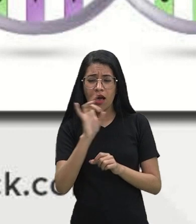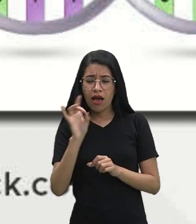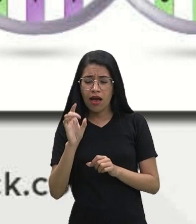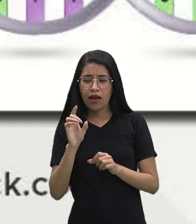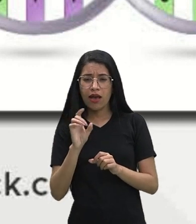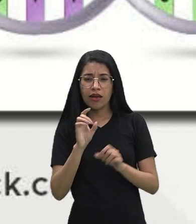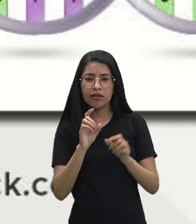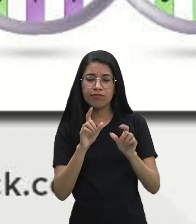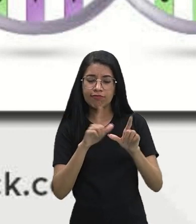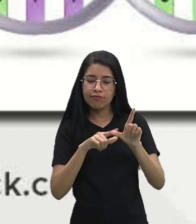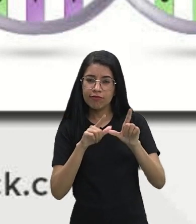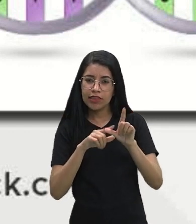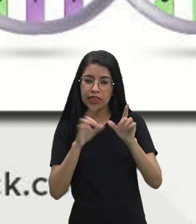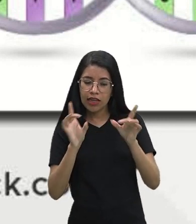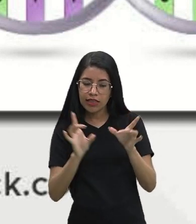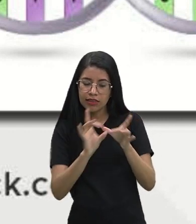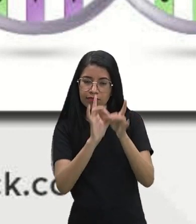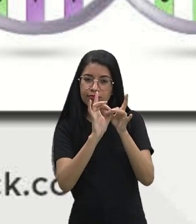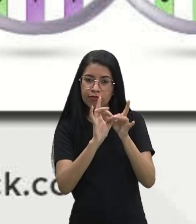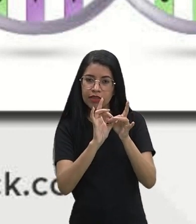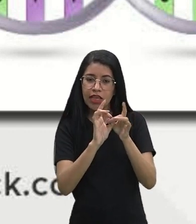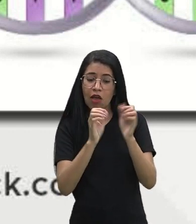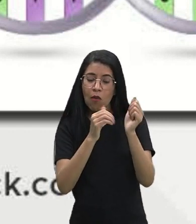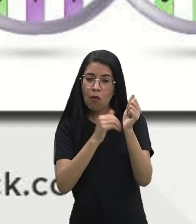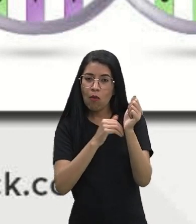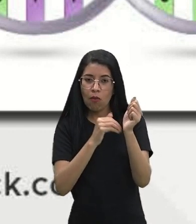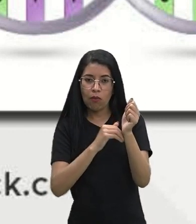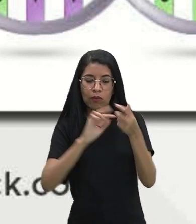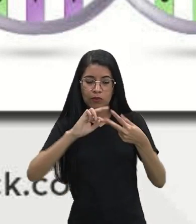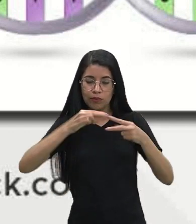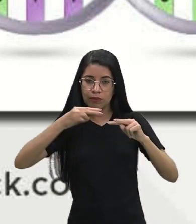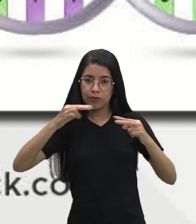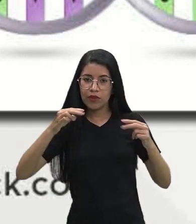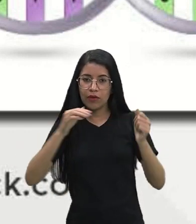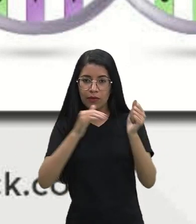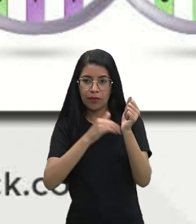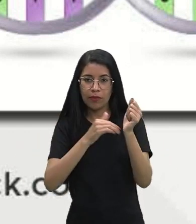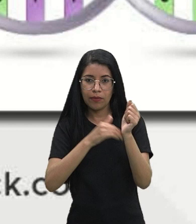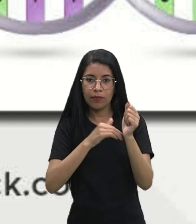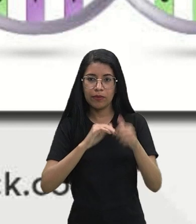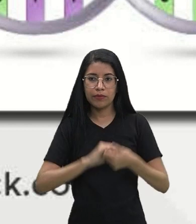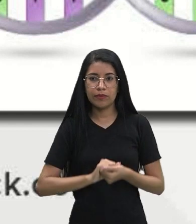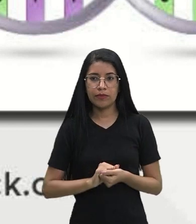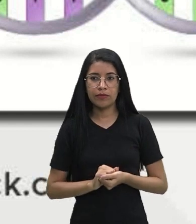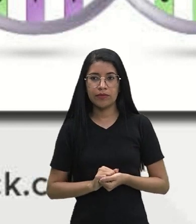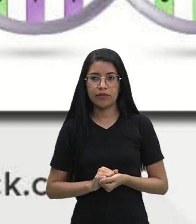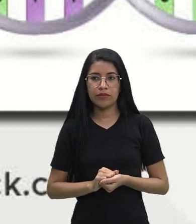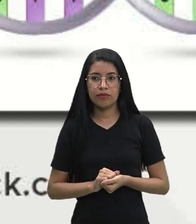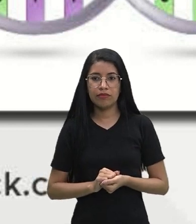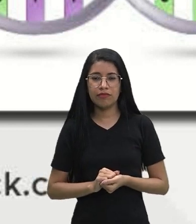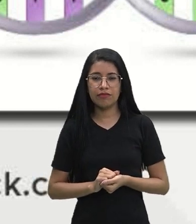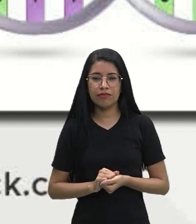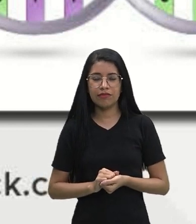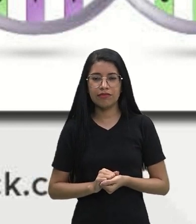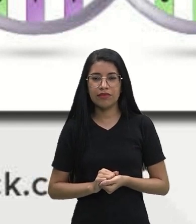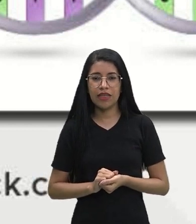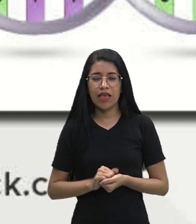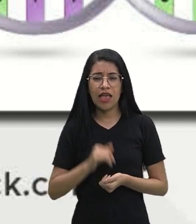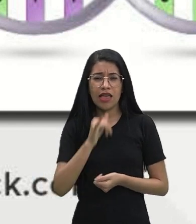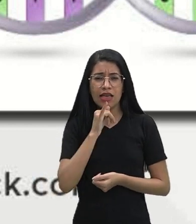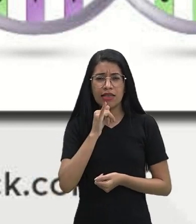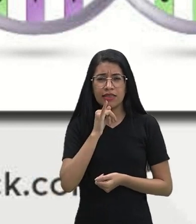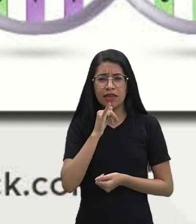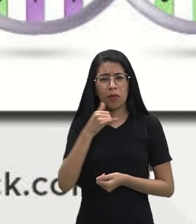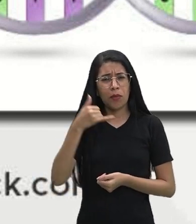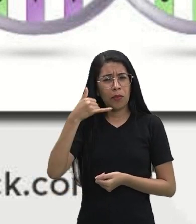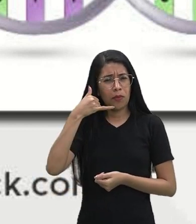na outra, porque é um código. O DNA é um código. Igual, por exemplo, o número de telefone. Eu vou passar aqui o número, por exemplo, do